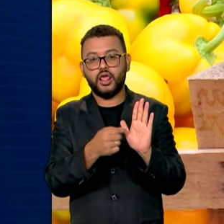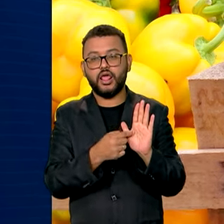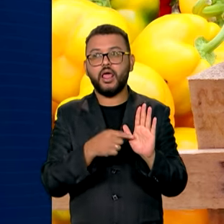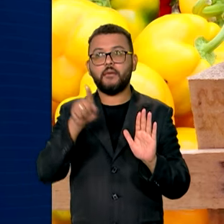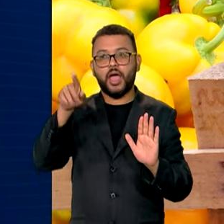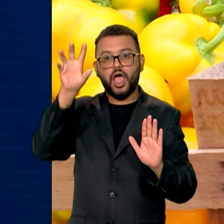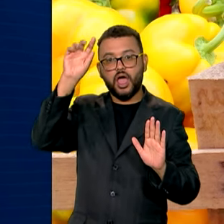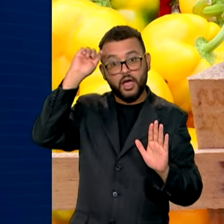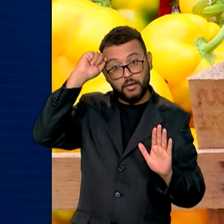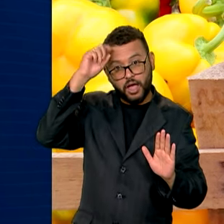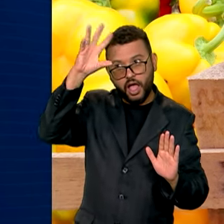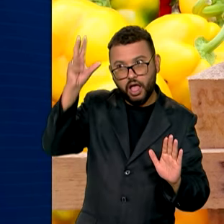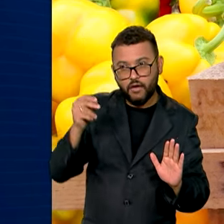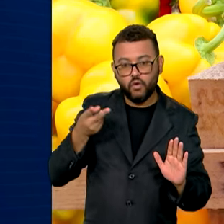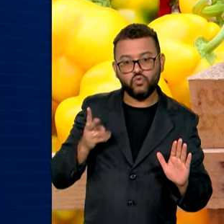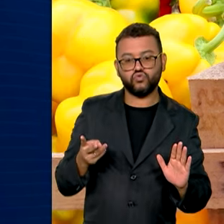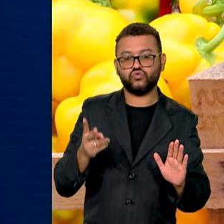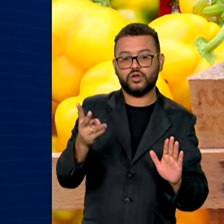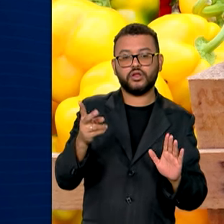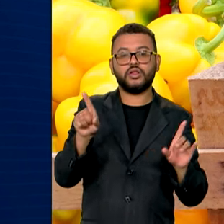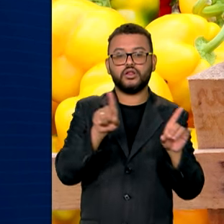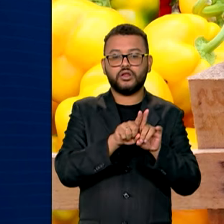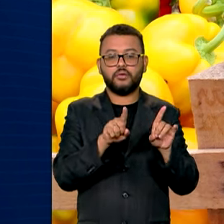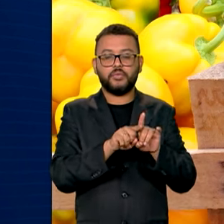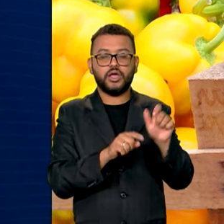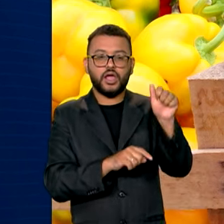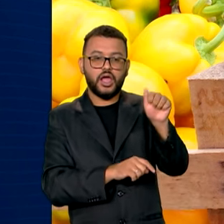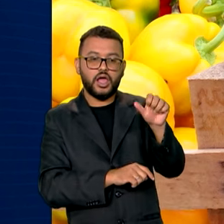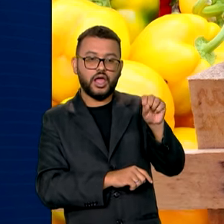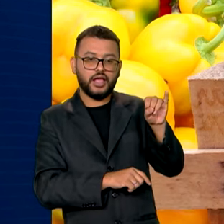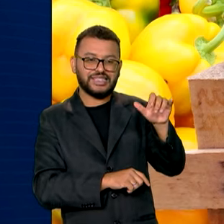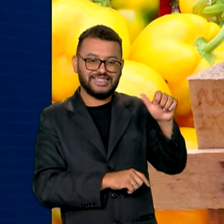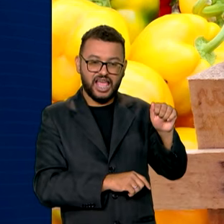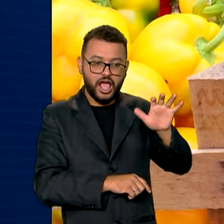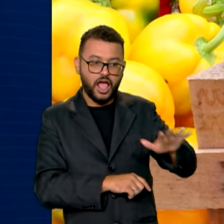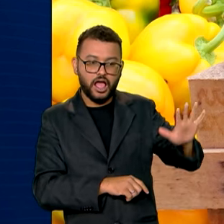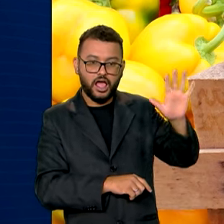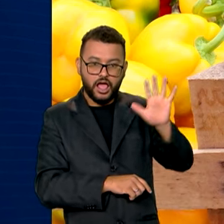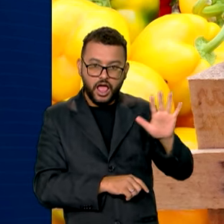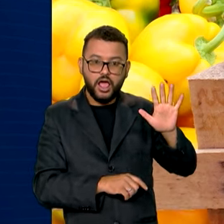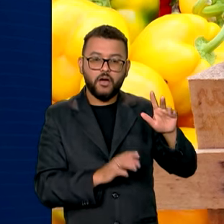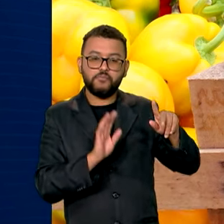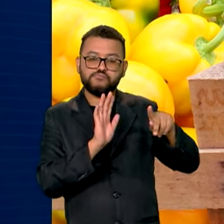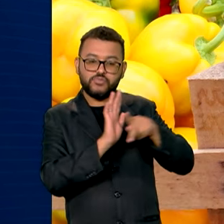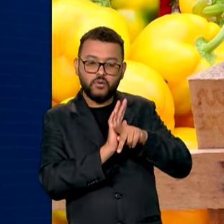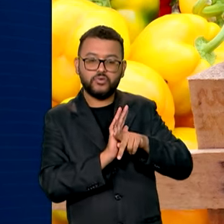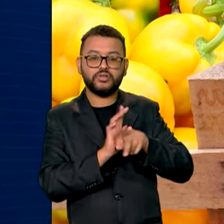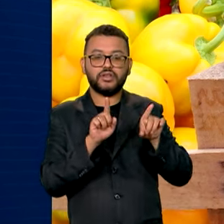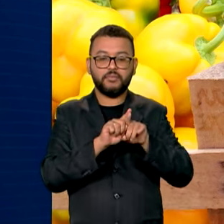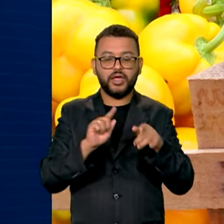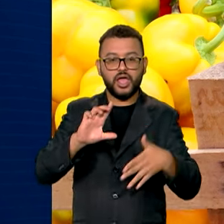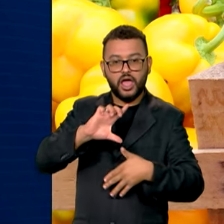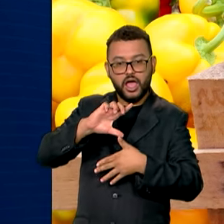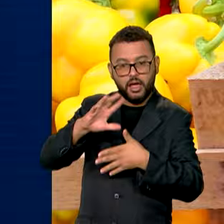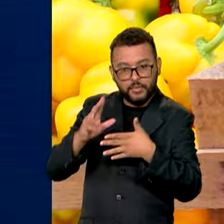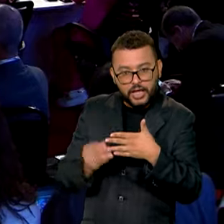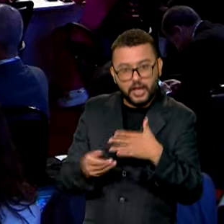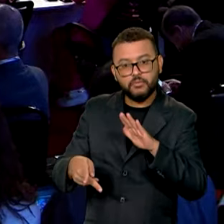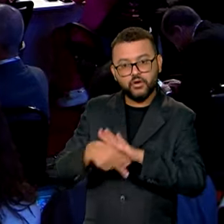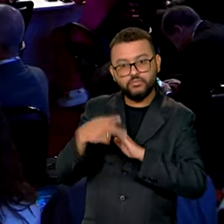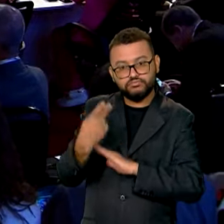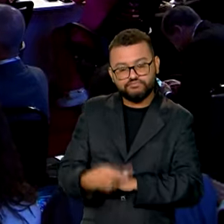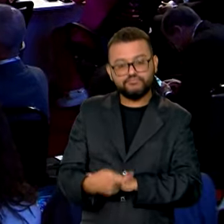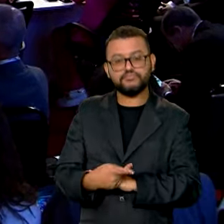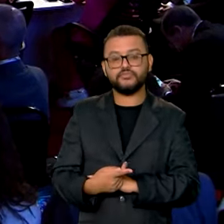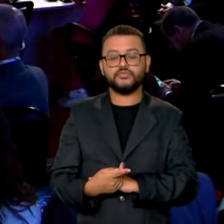na África e manteve-se relativamente inalterada na Ásia, com progressos na América Latina. Um